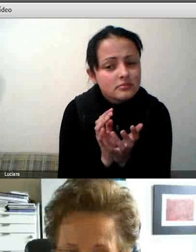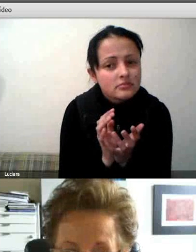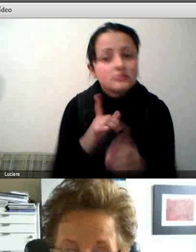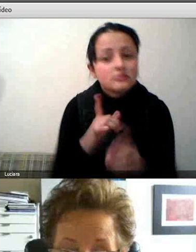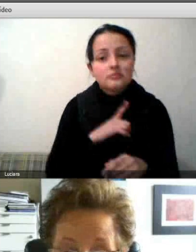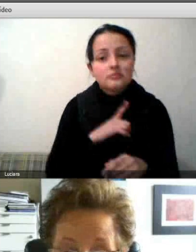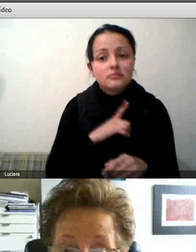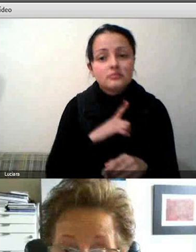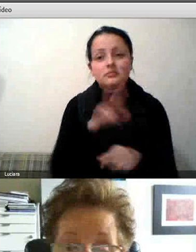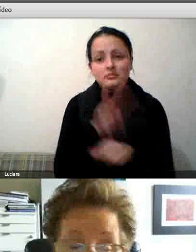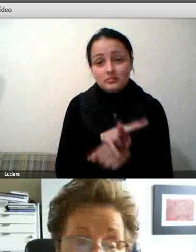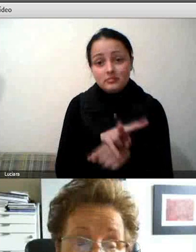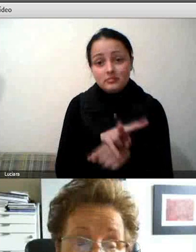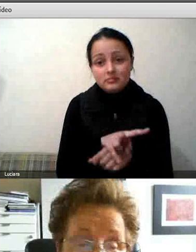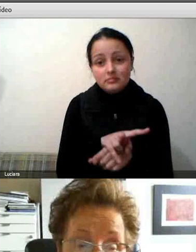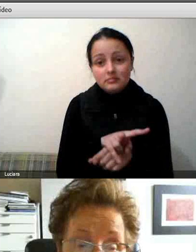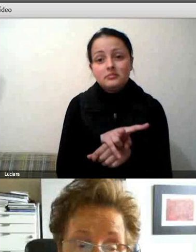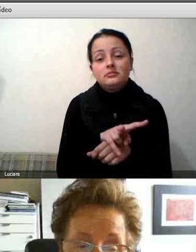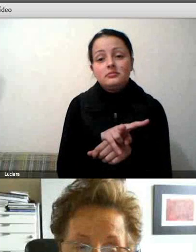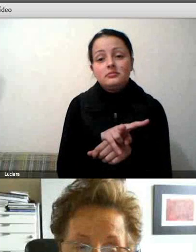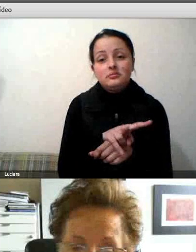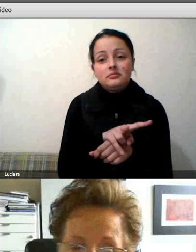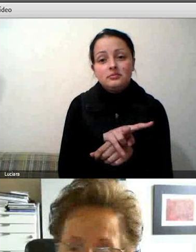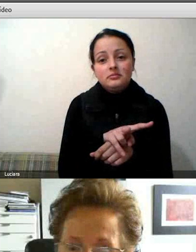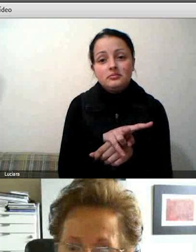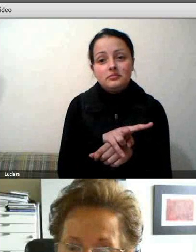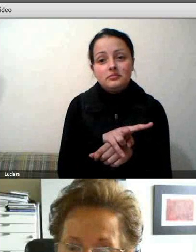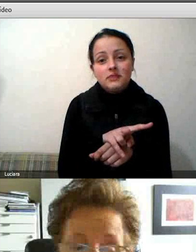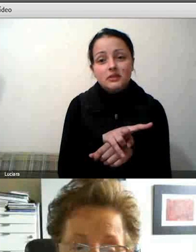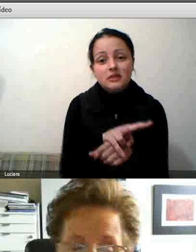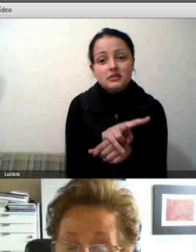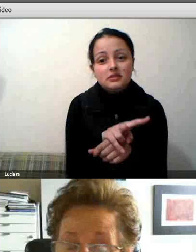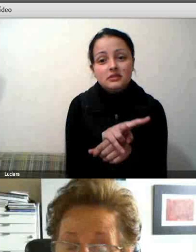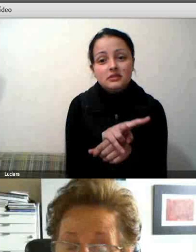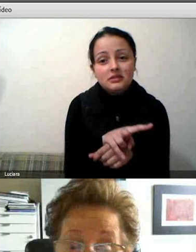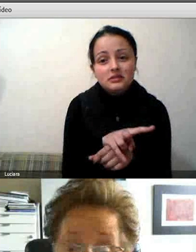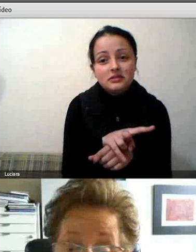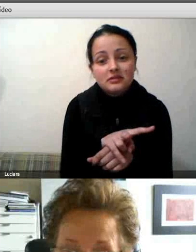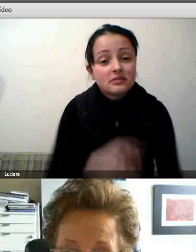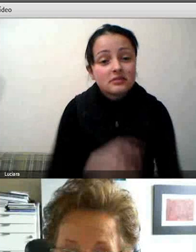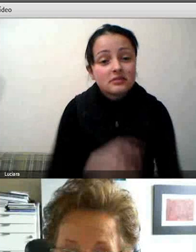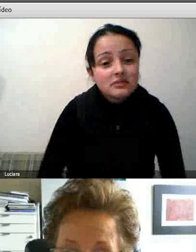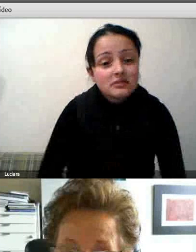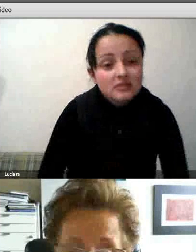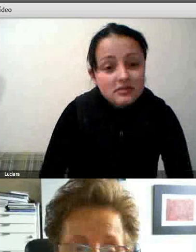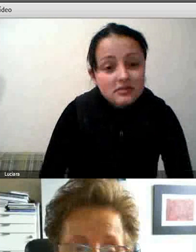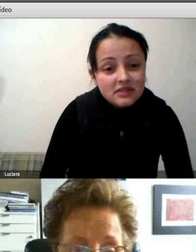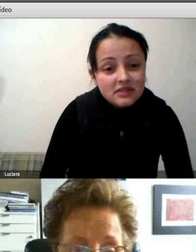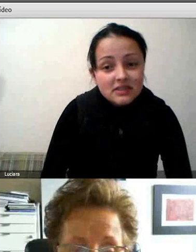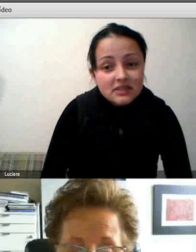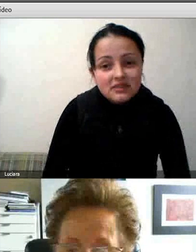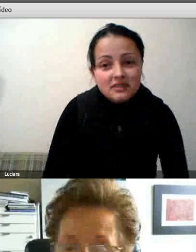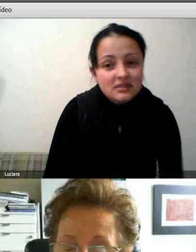aqui na tela. Mas essas professoras falando, elas não estavam conta. Elas não estavam conta que não tinham conversado